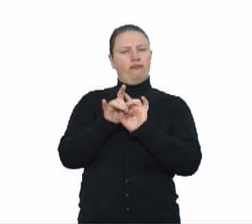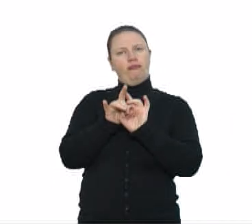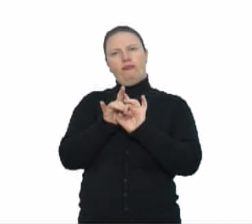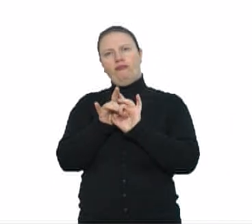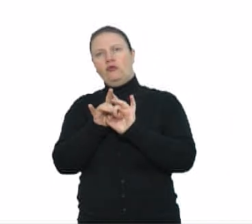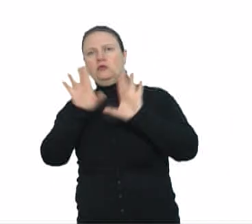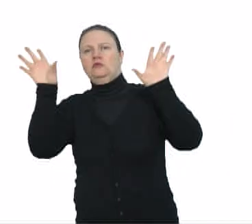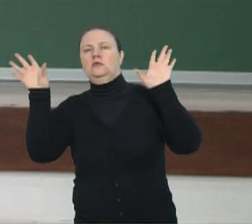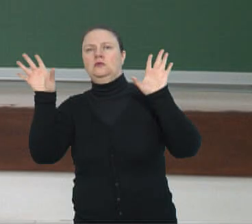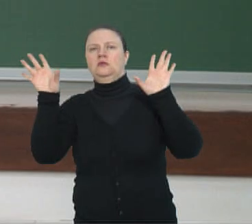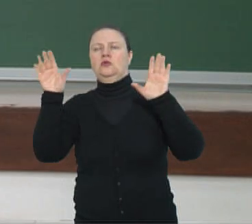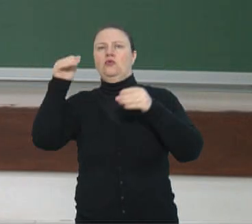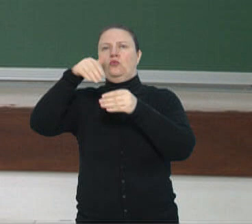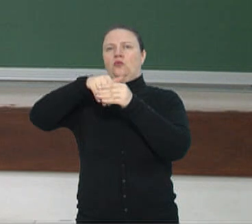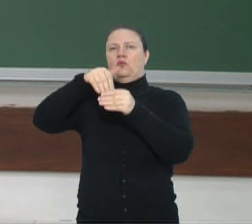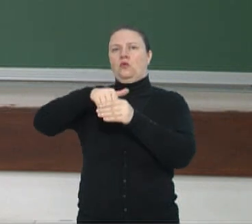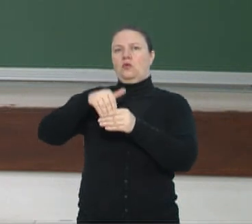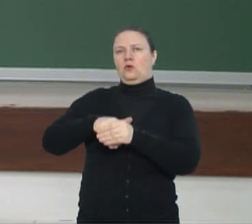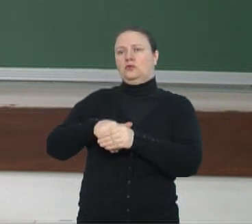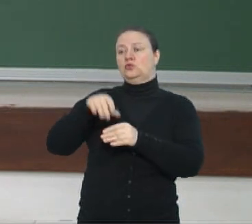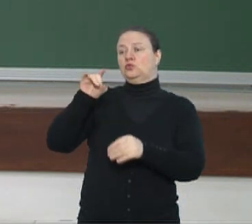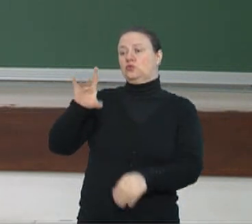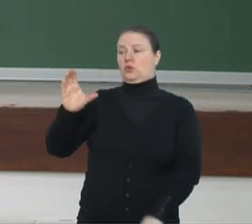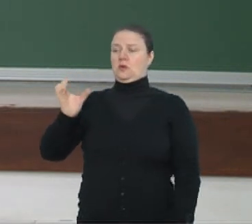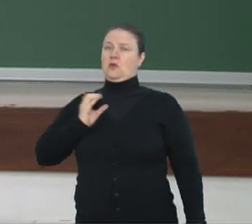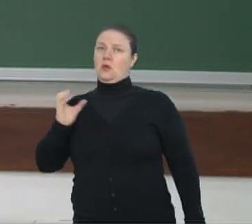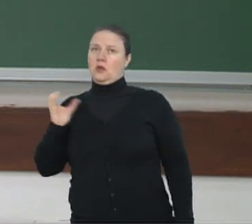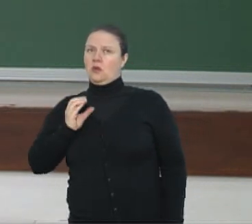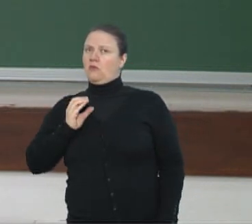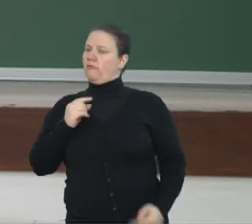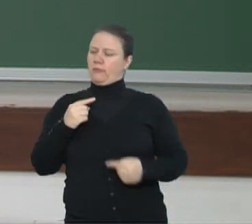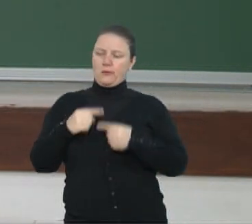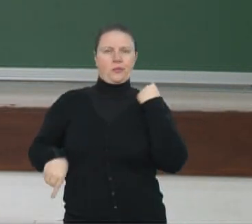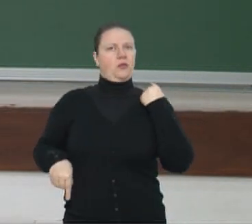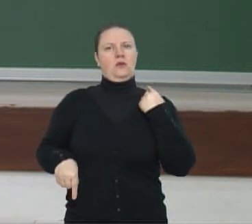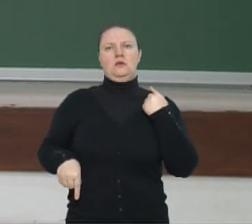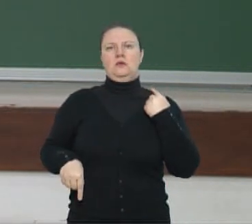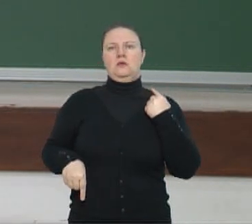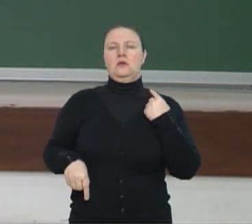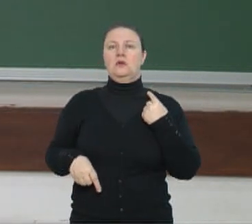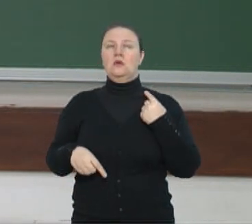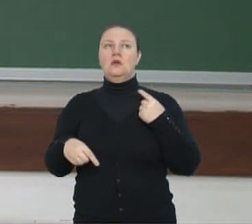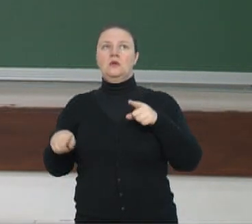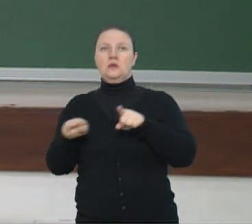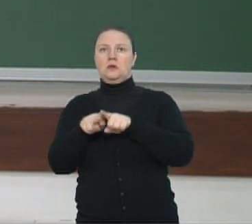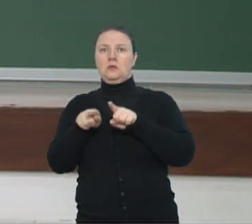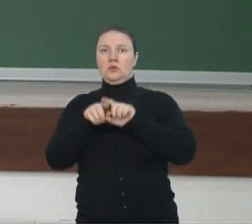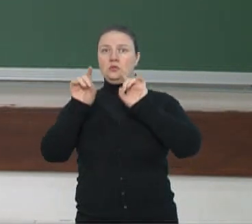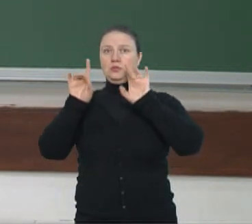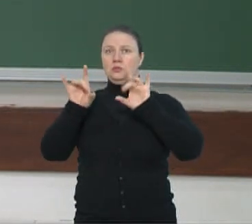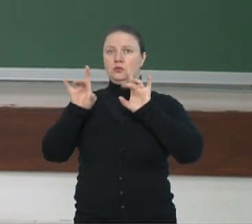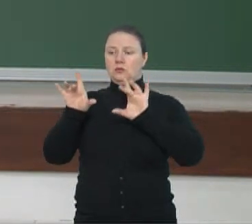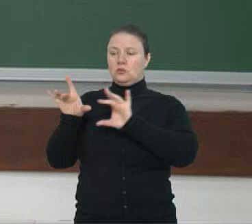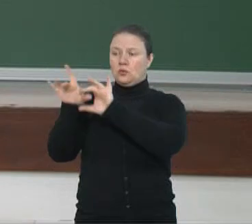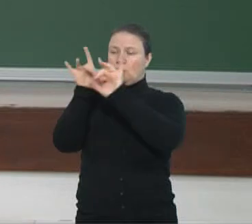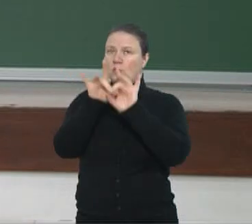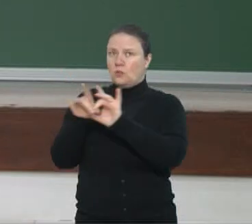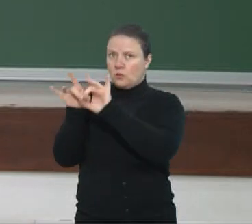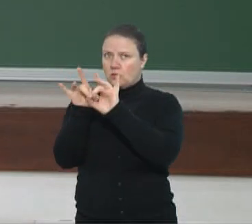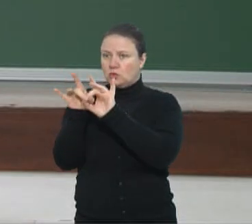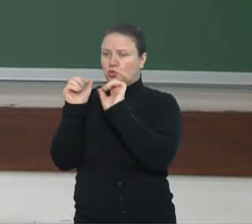isso é aquela diferença do voto que só rico teria, não pode ter. Para o parlamento, do qual até então só podiam fazer parte os